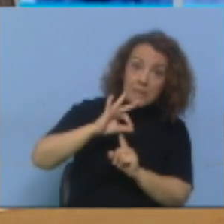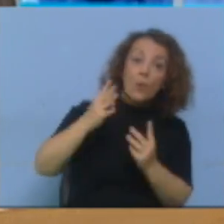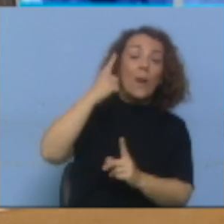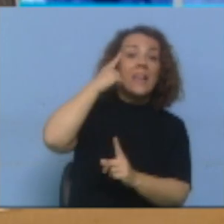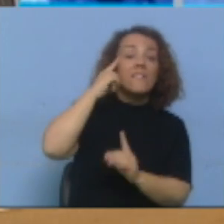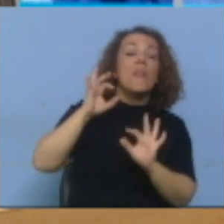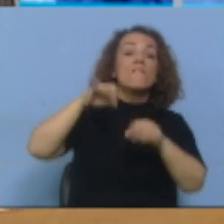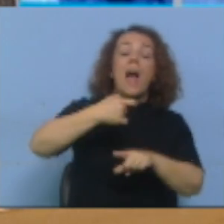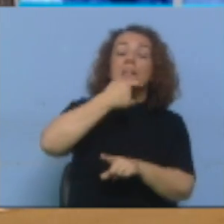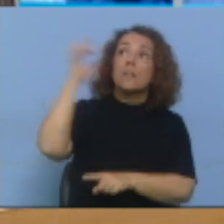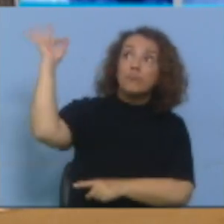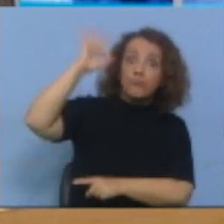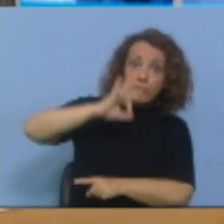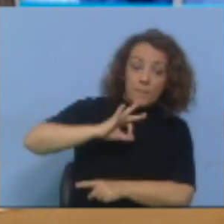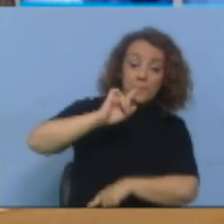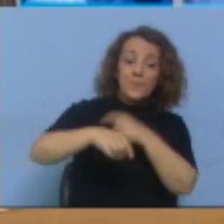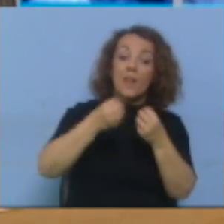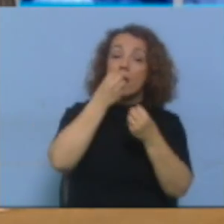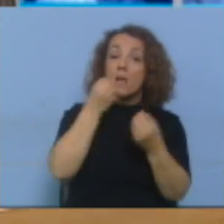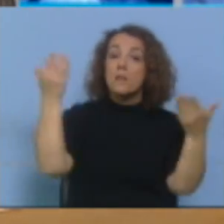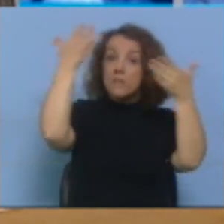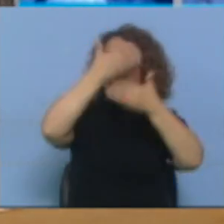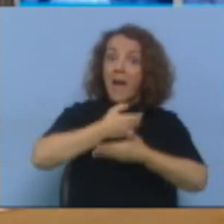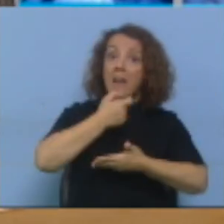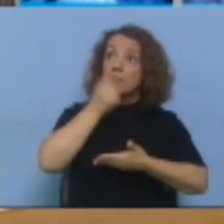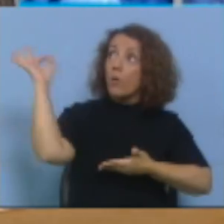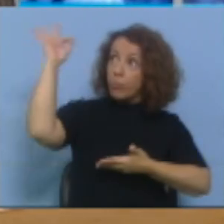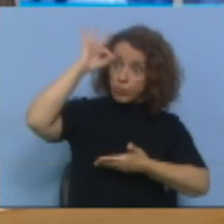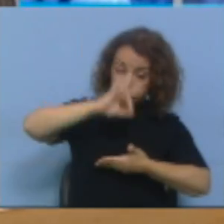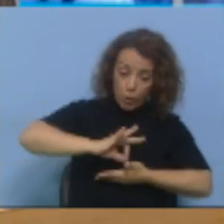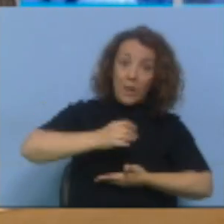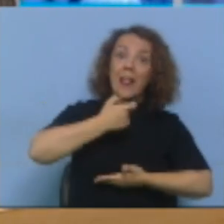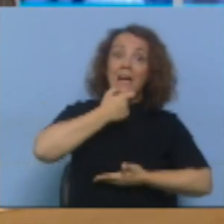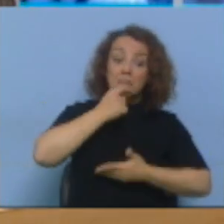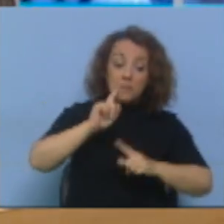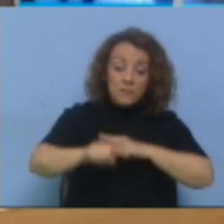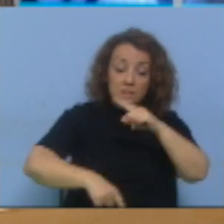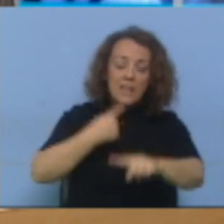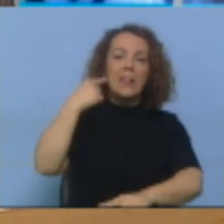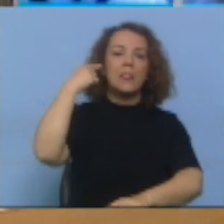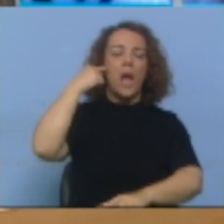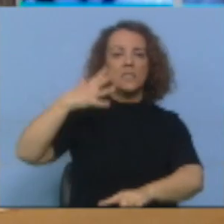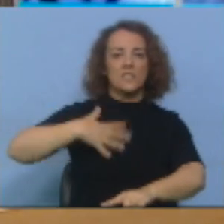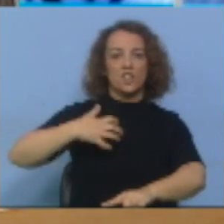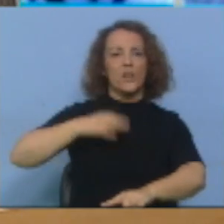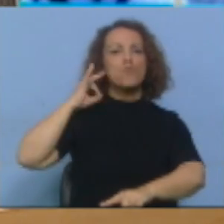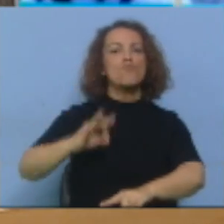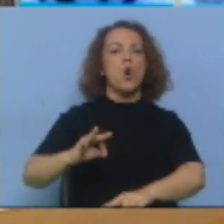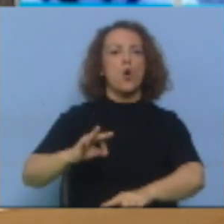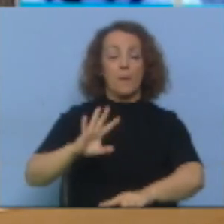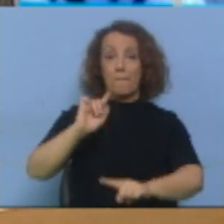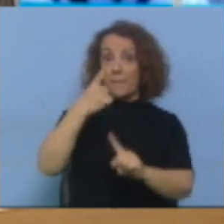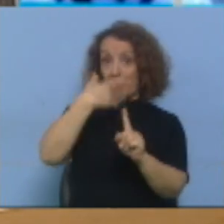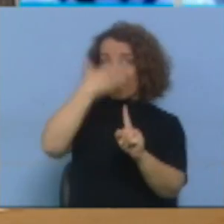sol. A ceia do Senhor celebra-se depois do pôr do sol, já em sexta-feira santa. Portanto, o primeiro dia